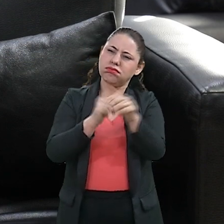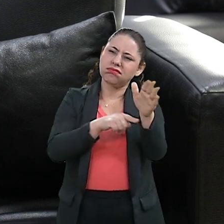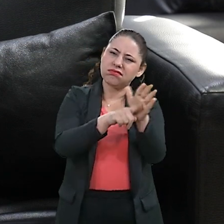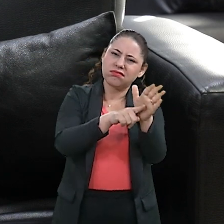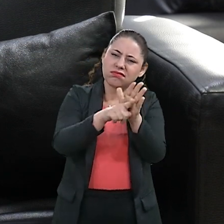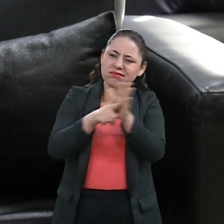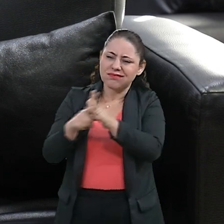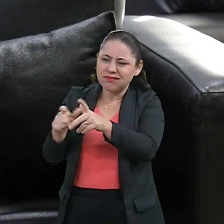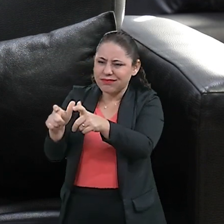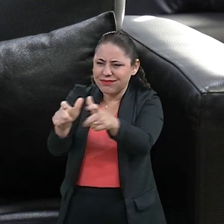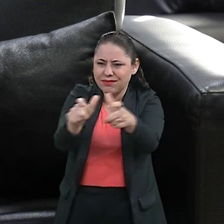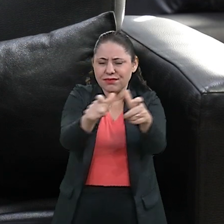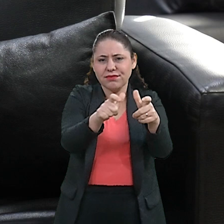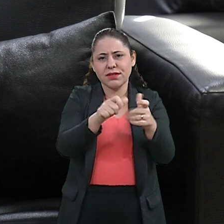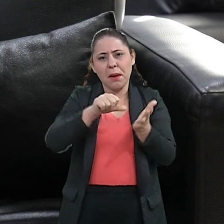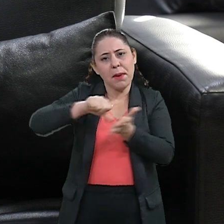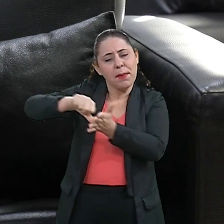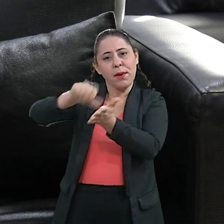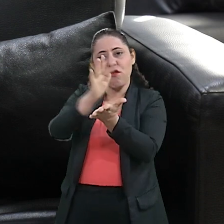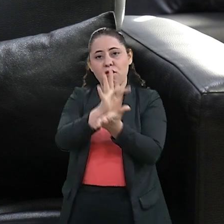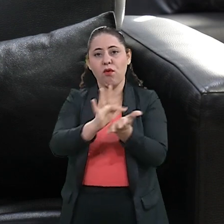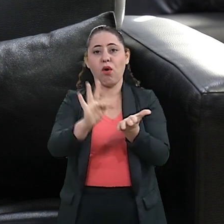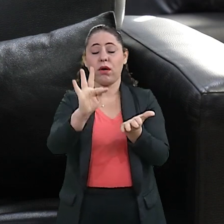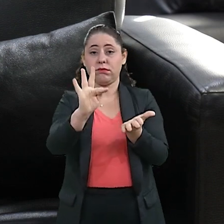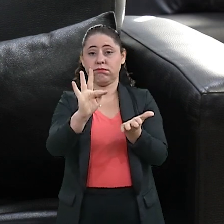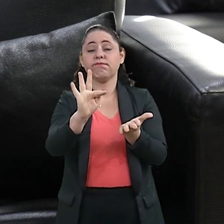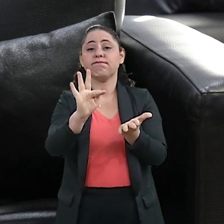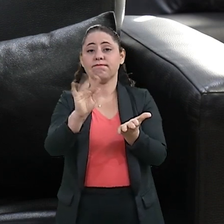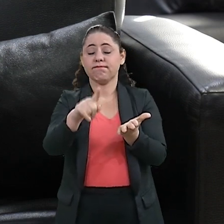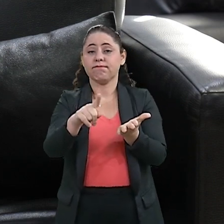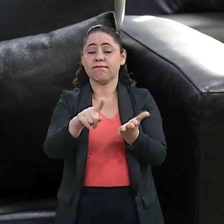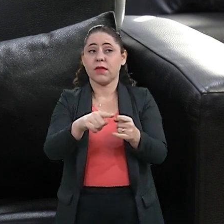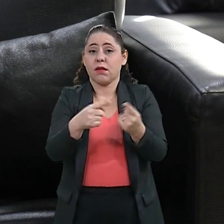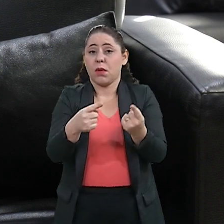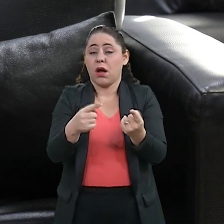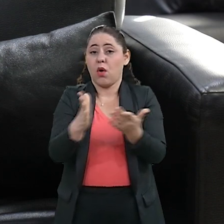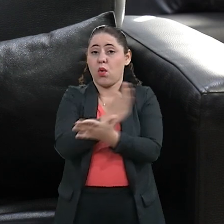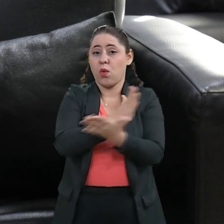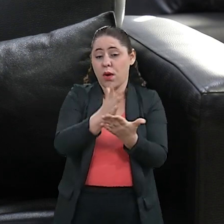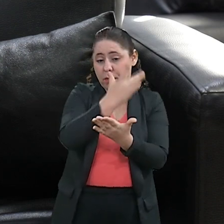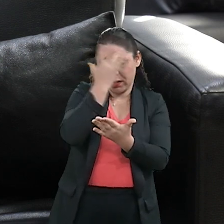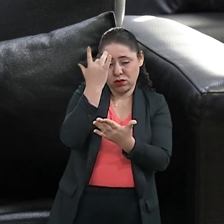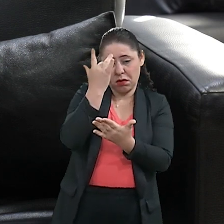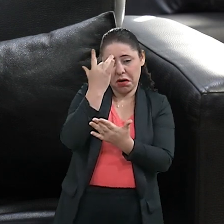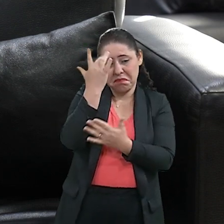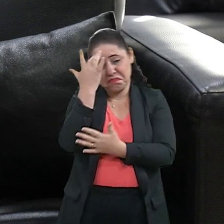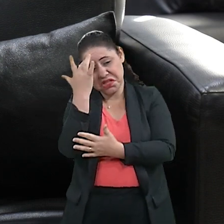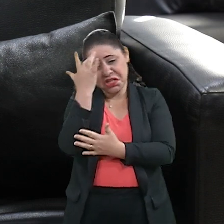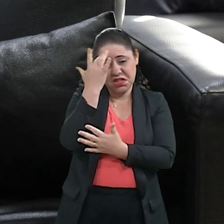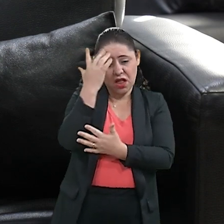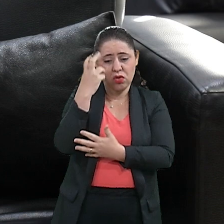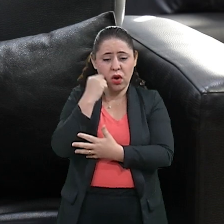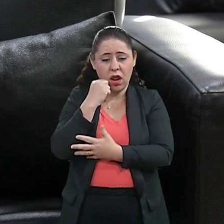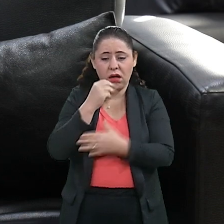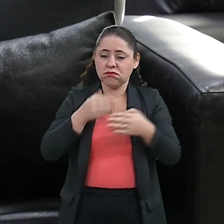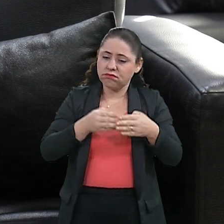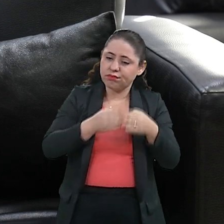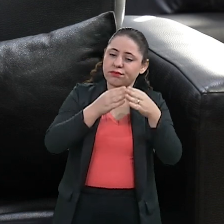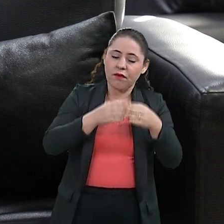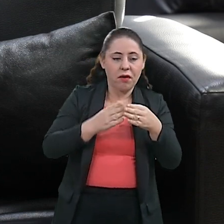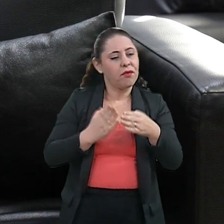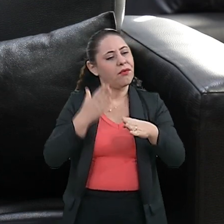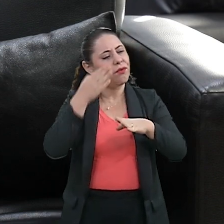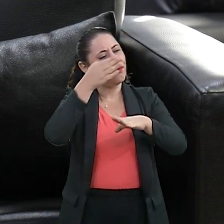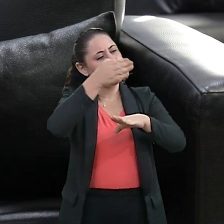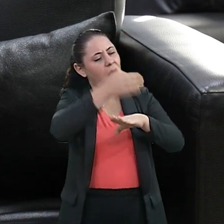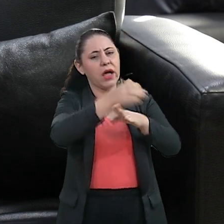busca nos locais prováveis, nos fóruns prováveis, né? Então, alguém acha que foi adotado em